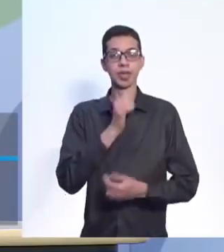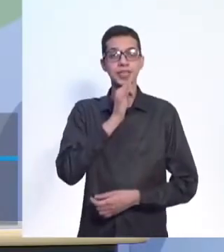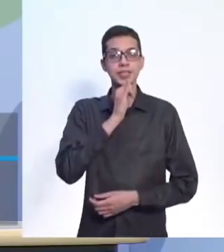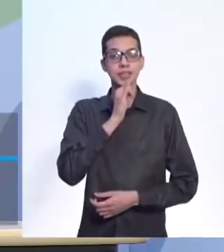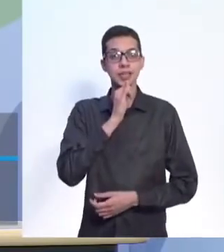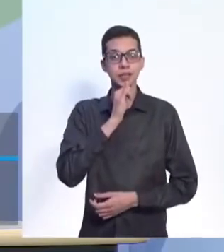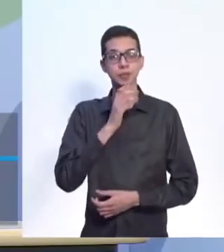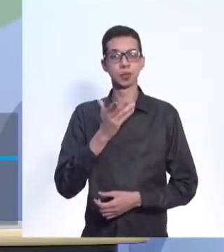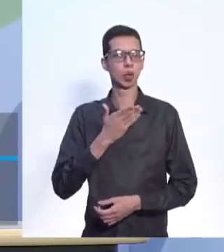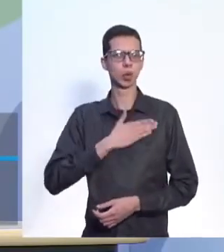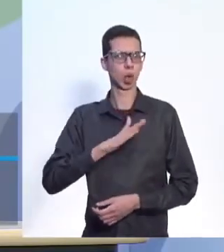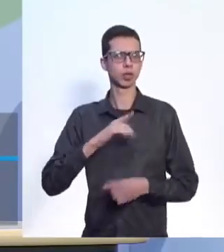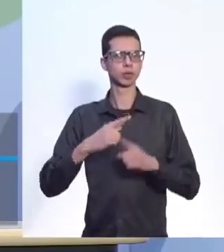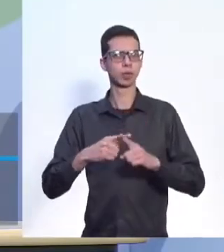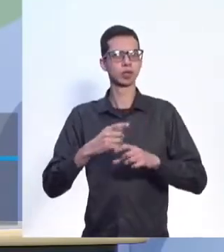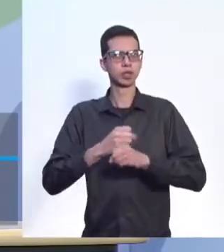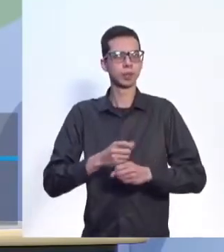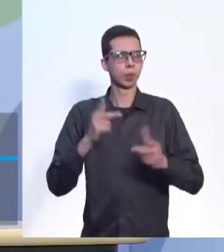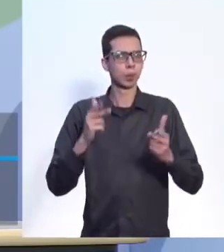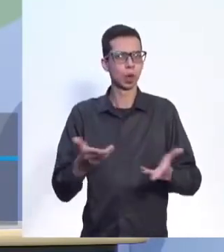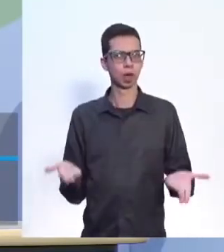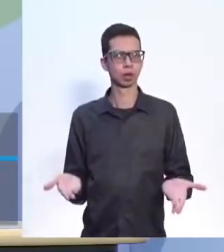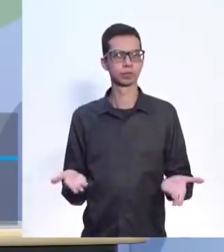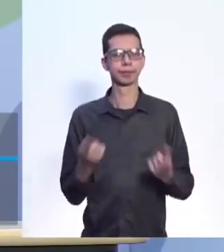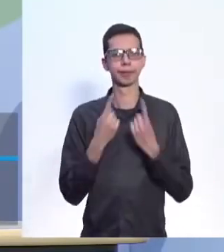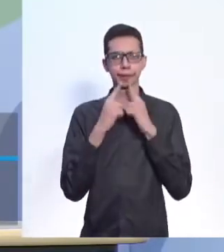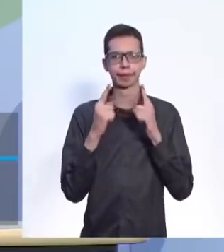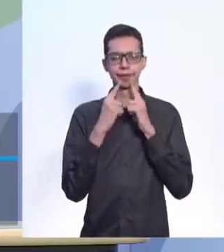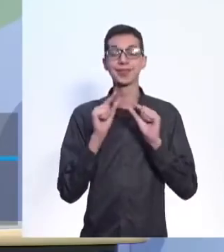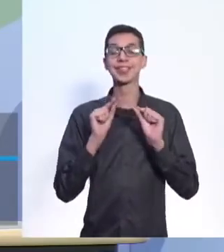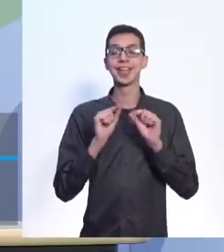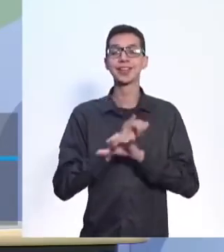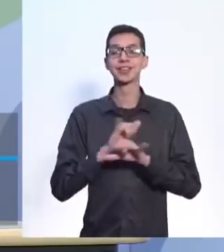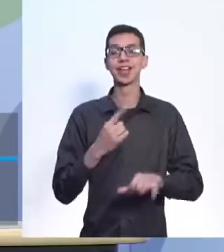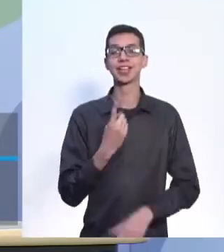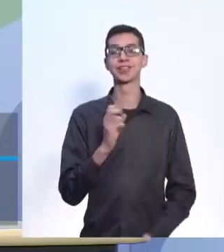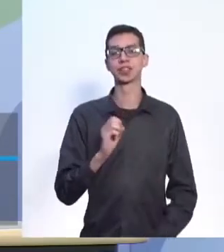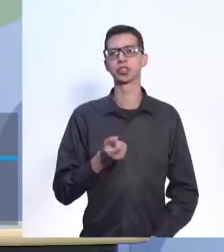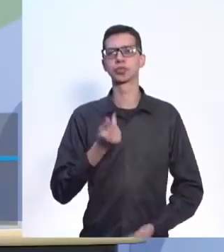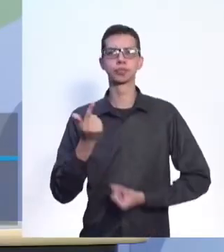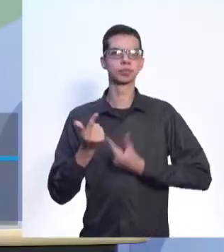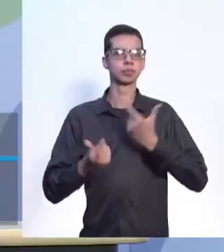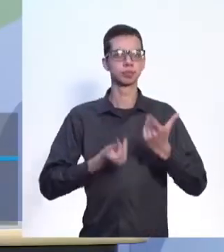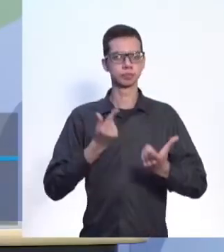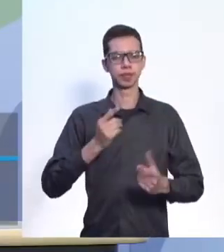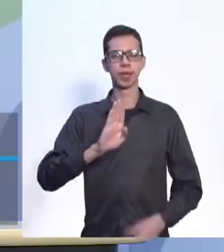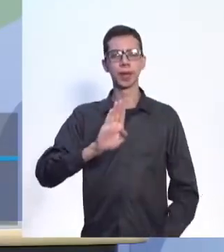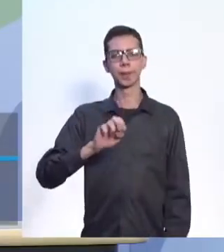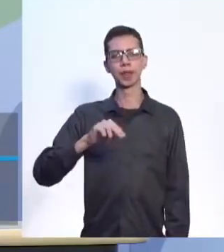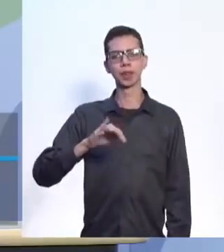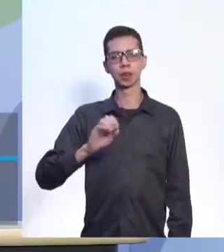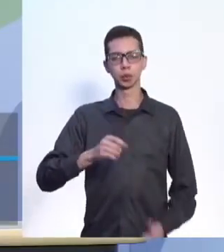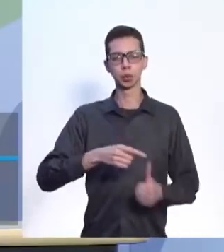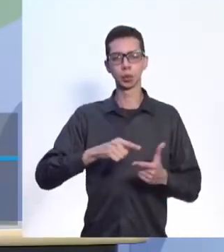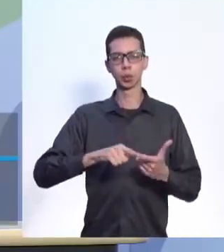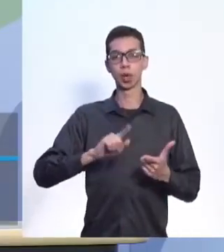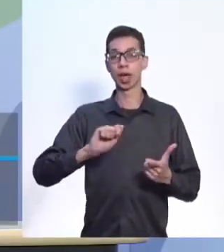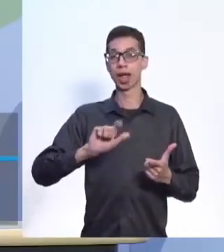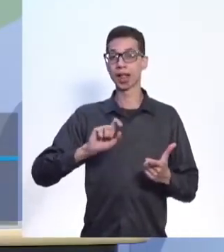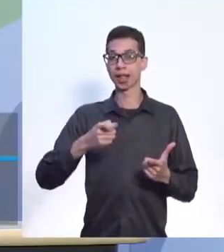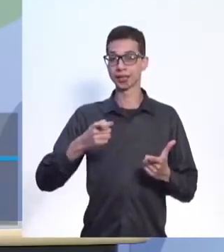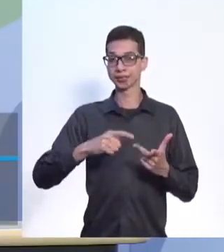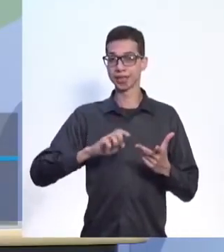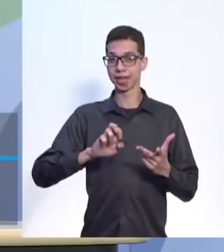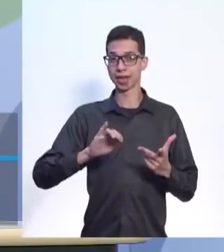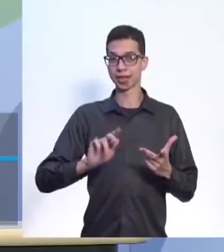exemplo. Não gostaram que era o mesmo resultado, viu? Bom, quem que falou 120? Algumas das pessoas. O Benito, o Alex, o Eric, o